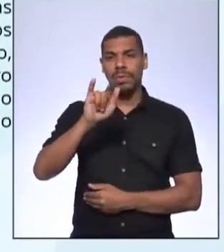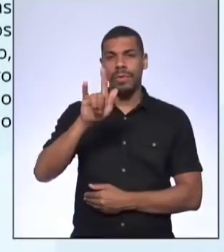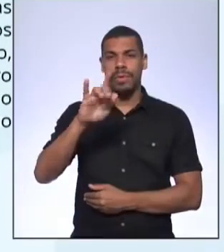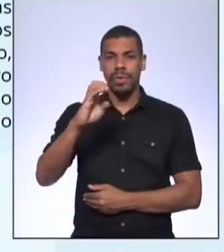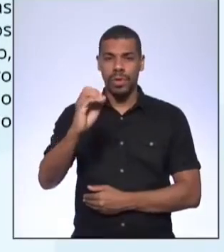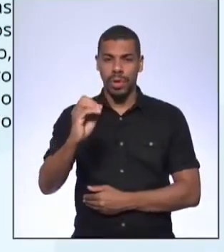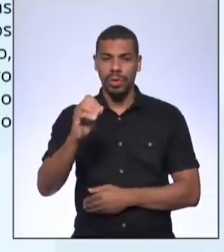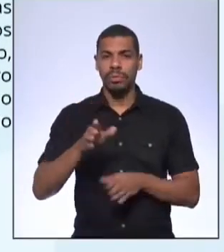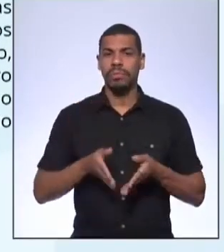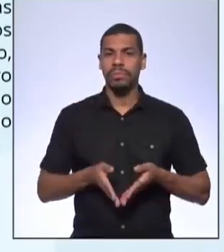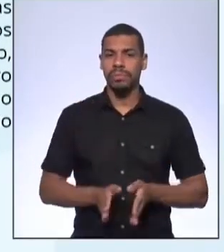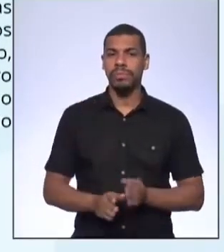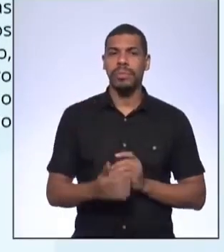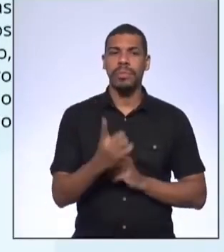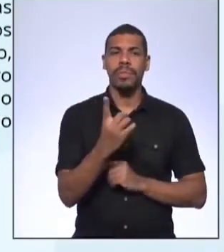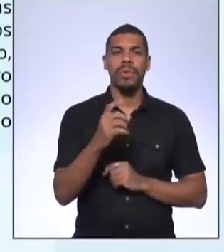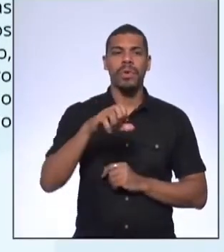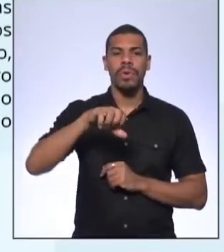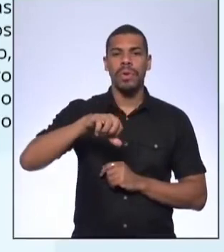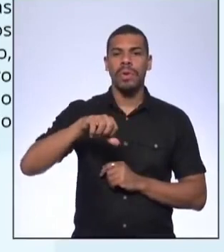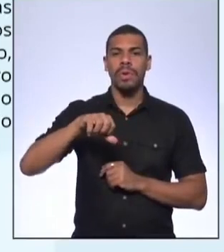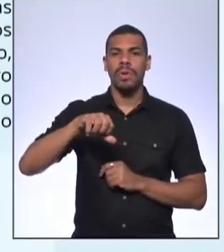em 1886 e morreu em